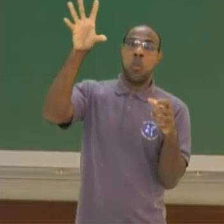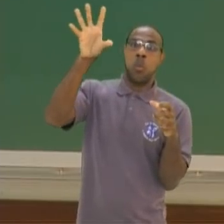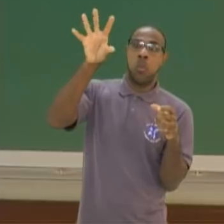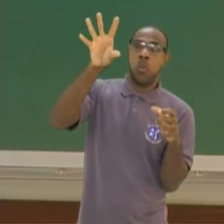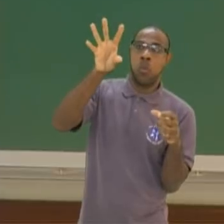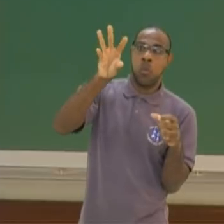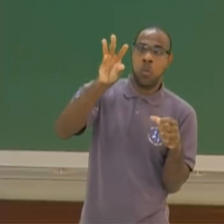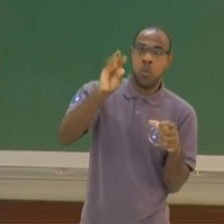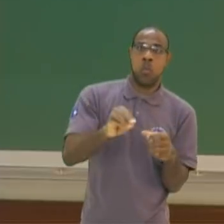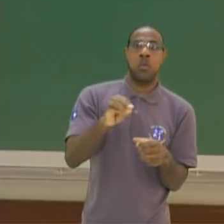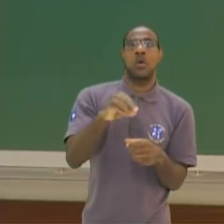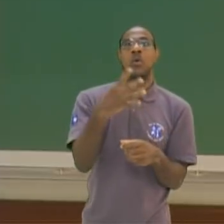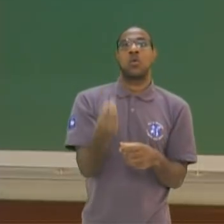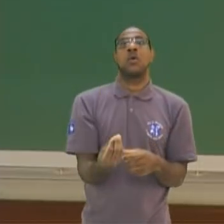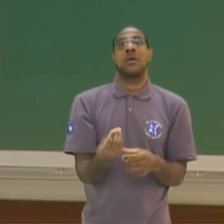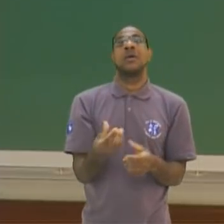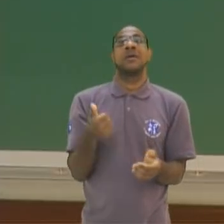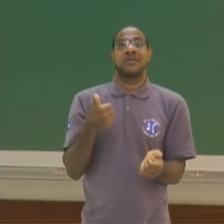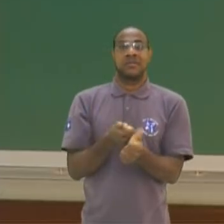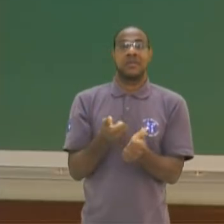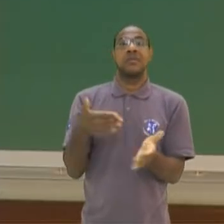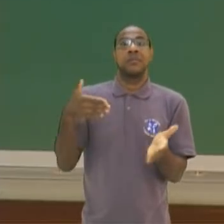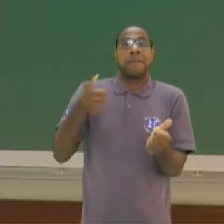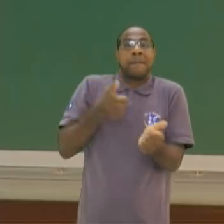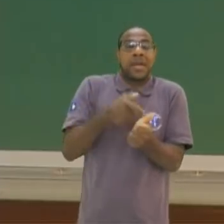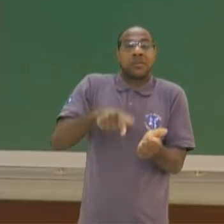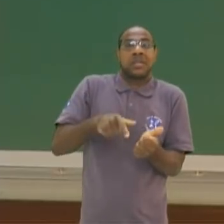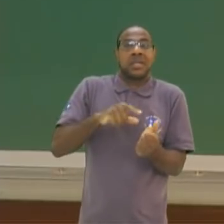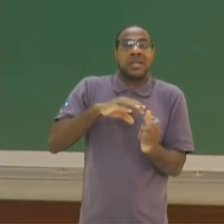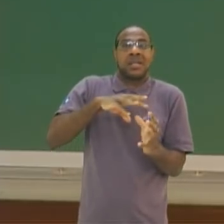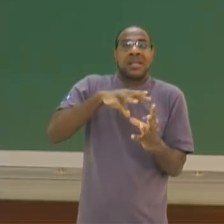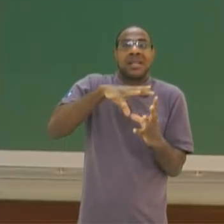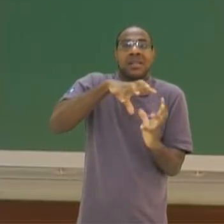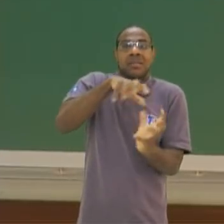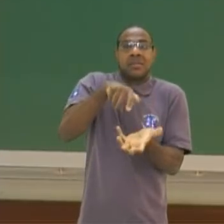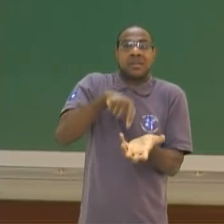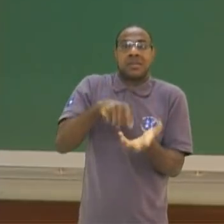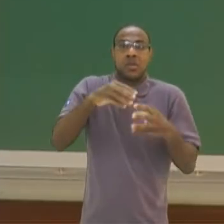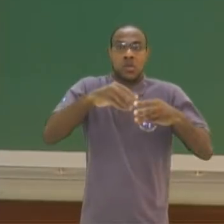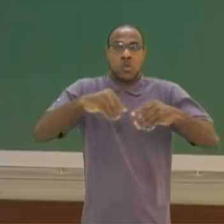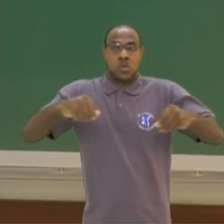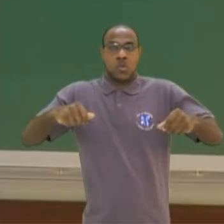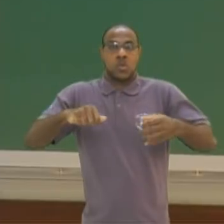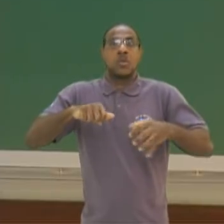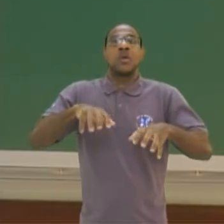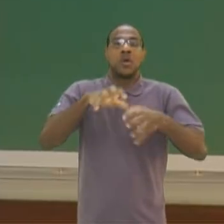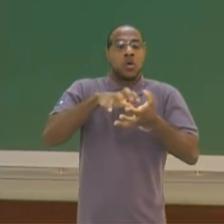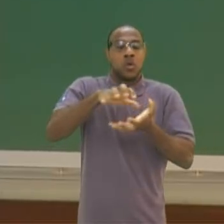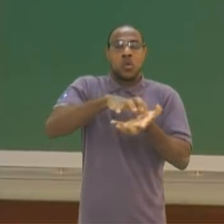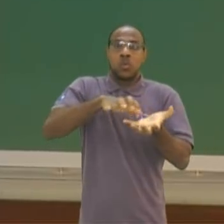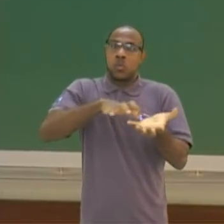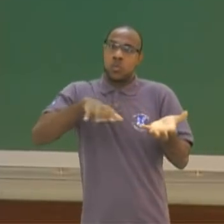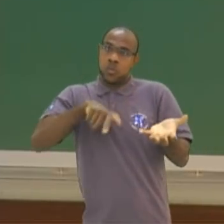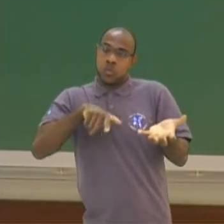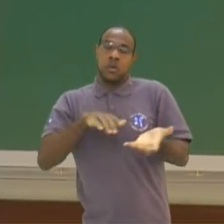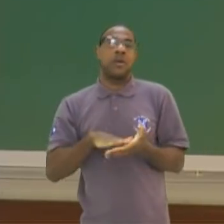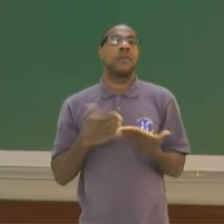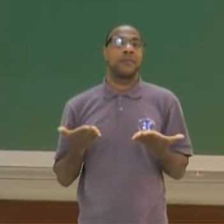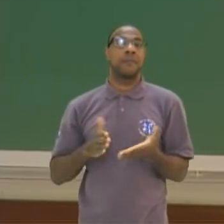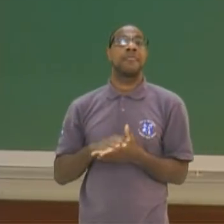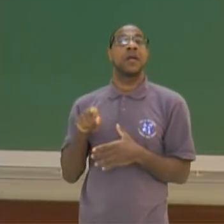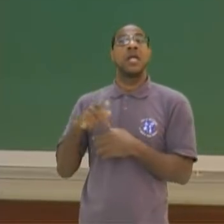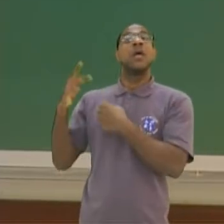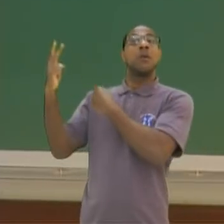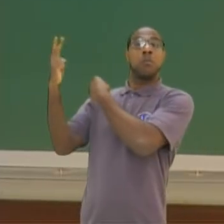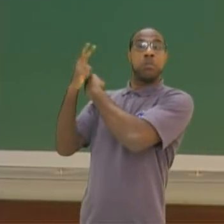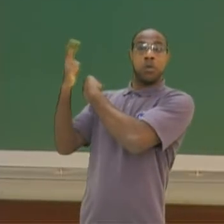pode até chegar no solo. Então, esta camada mesosfera nos protege contra corpos celestes